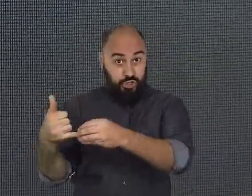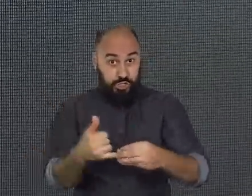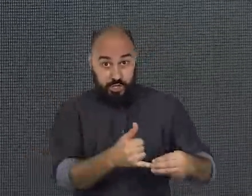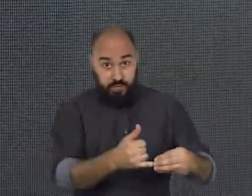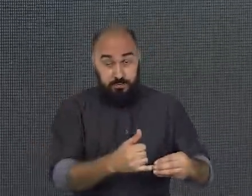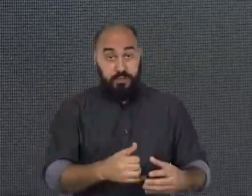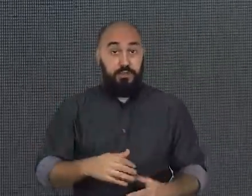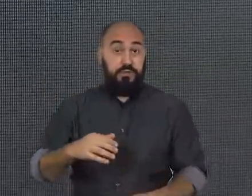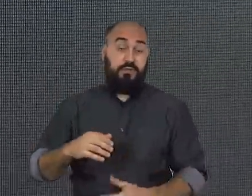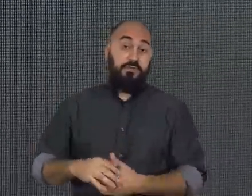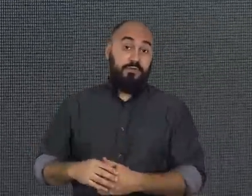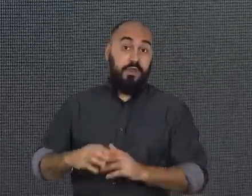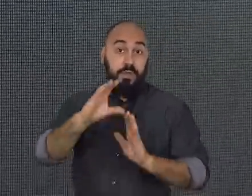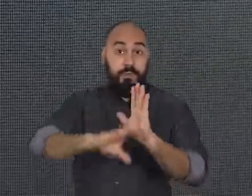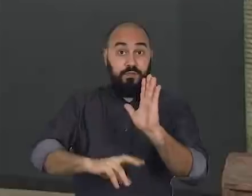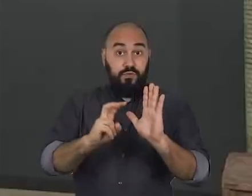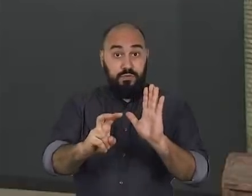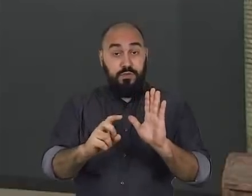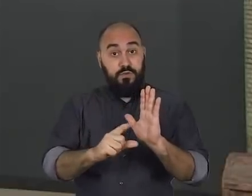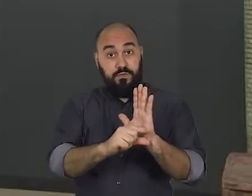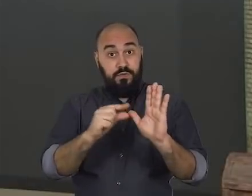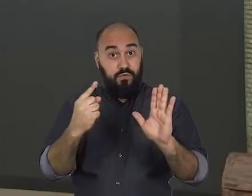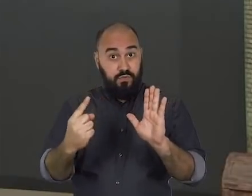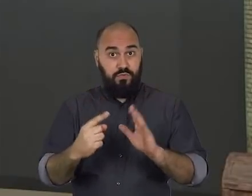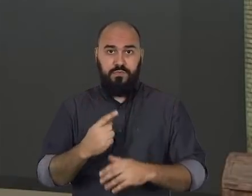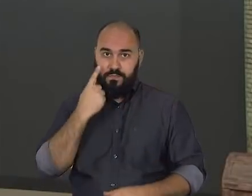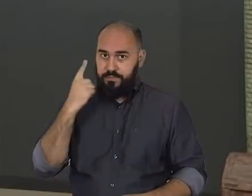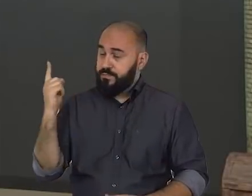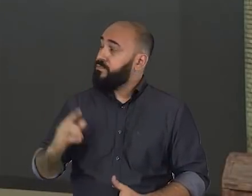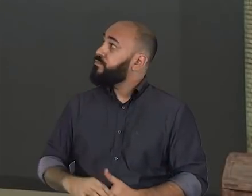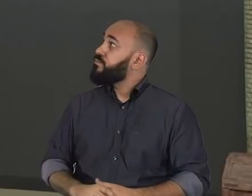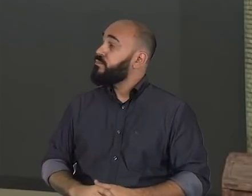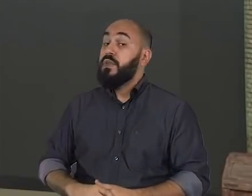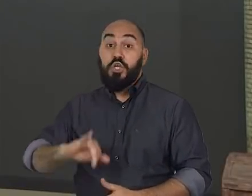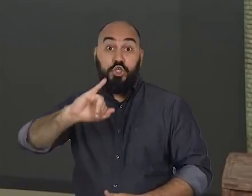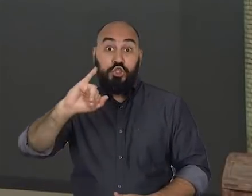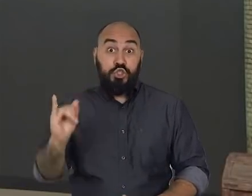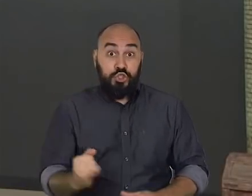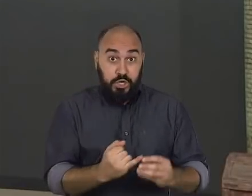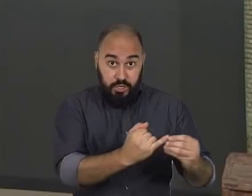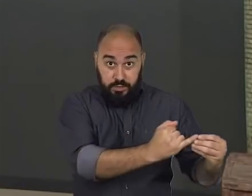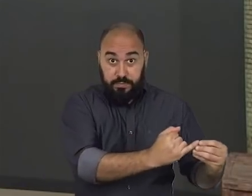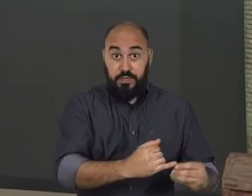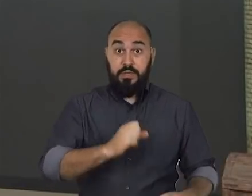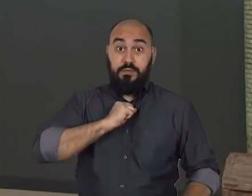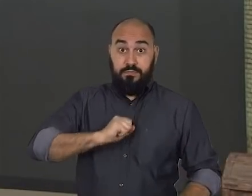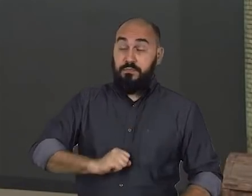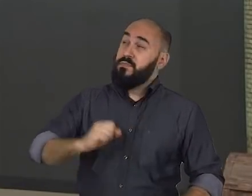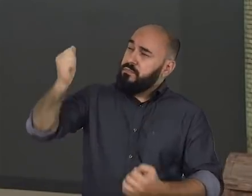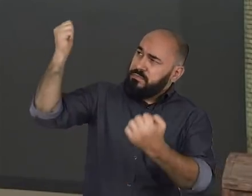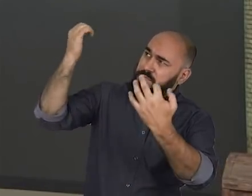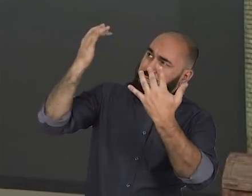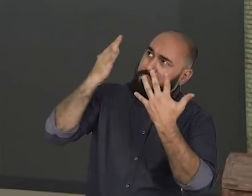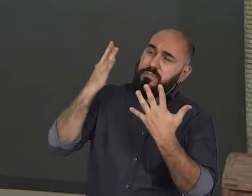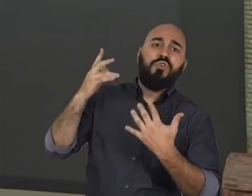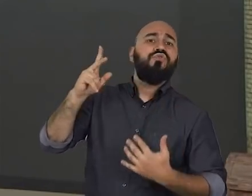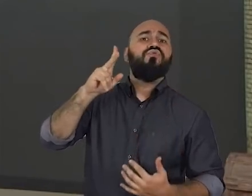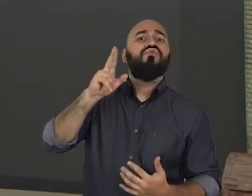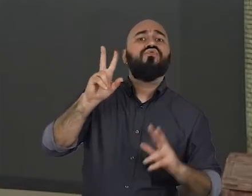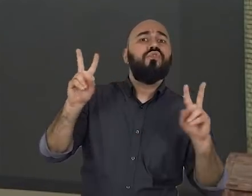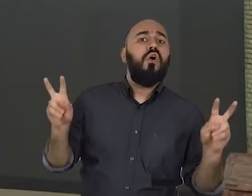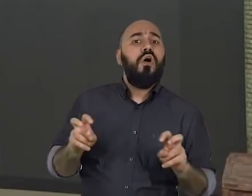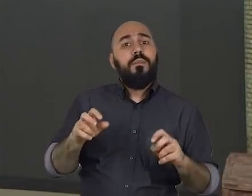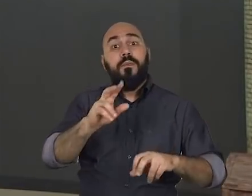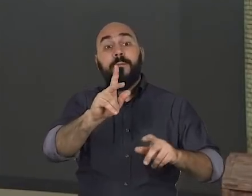com essa passagem. Vamos ver aqui na tela. A palavra veio a Jeremias acerca de todo o povo de Judá